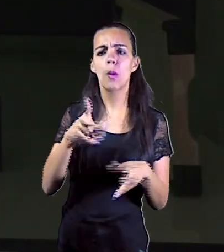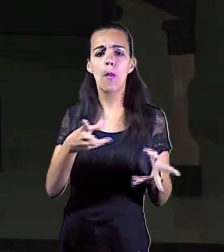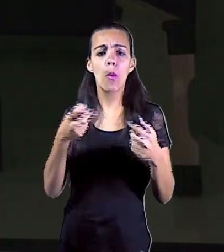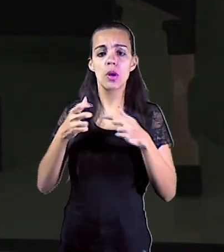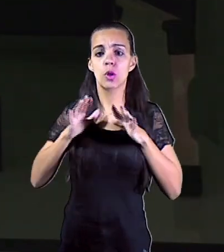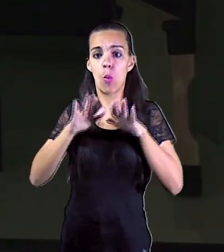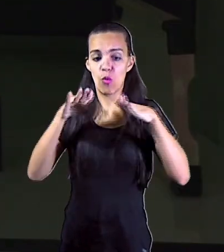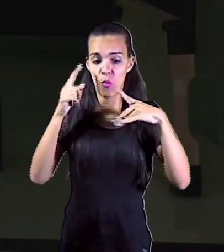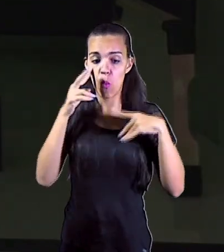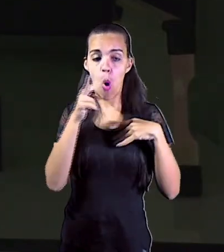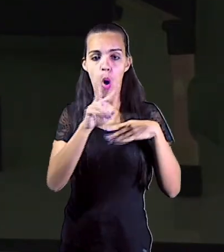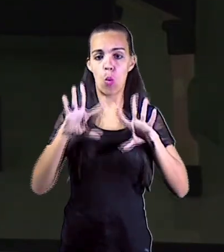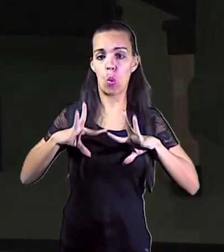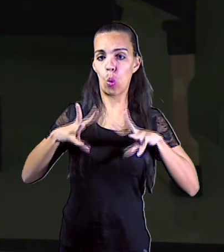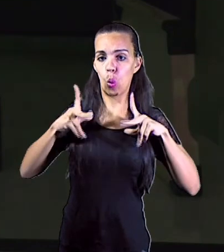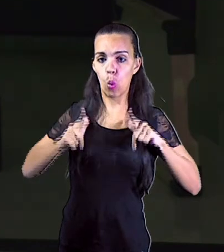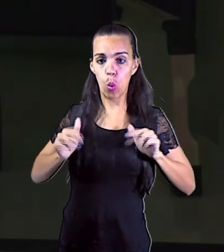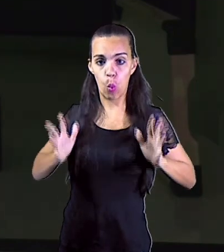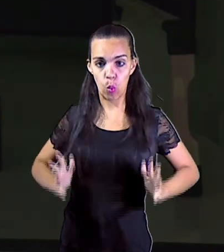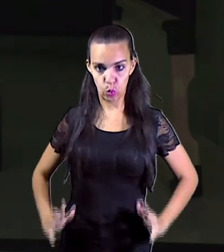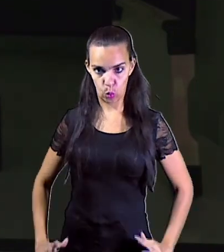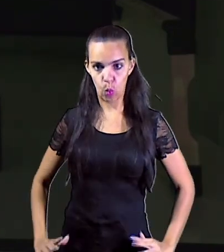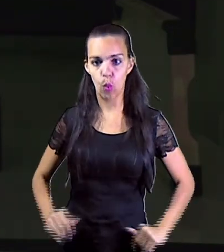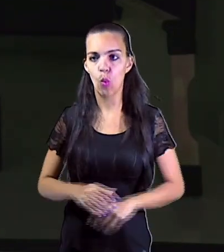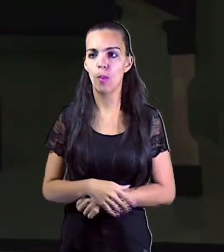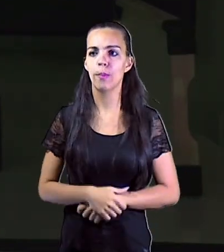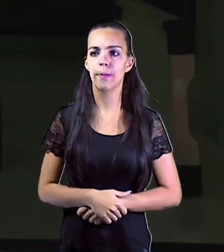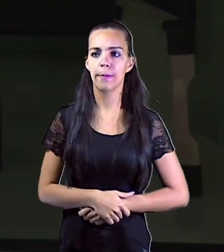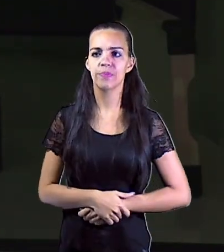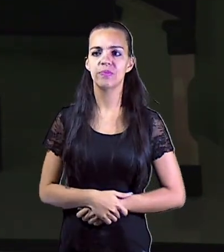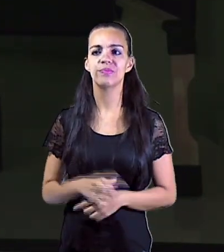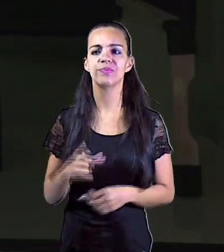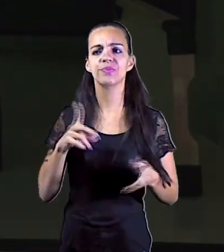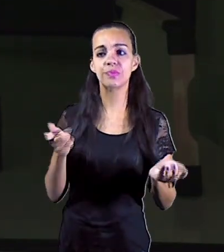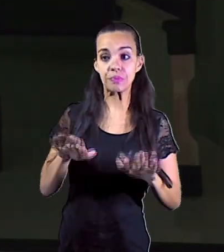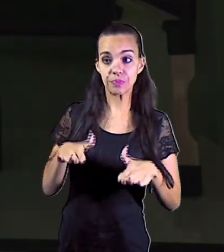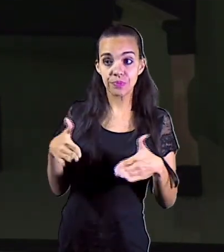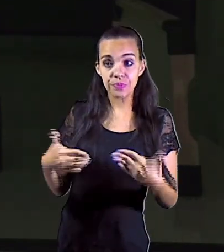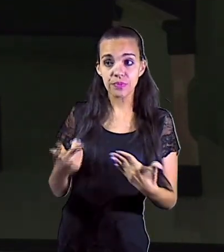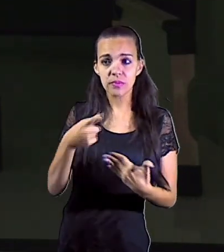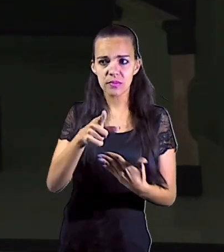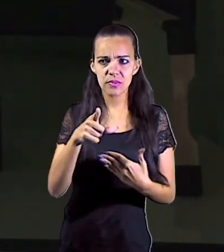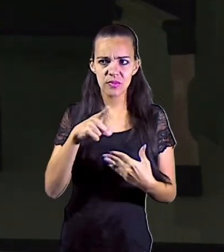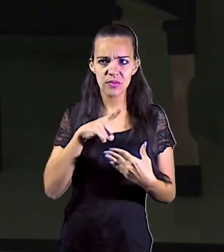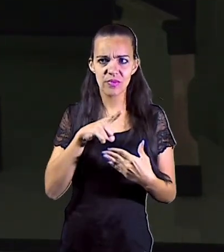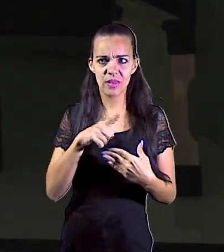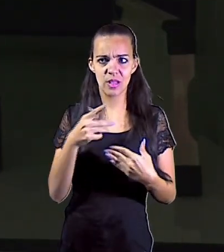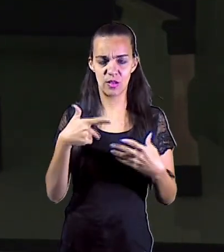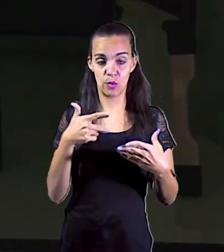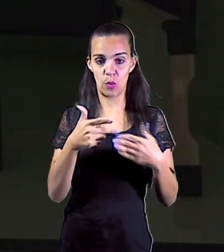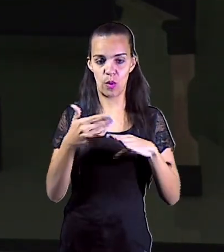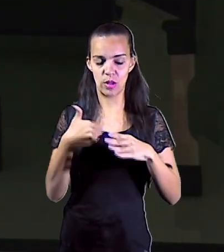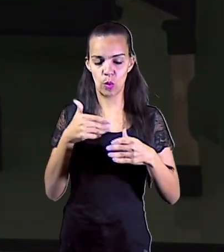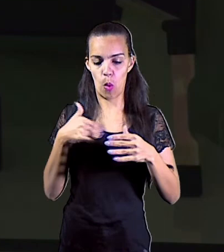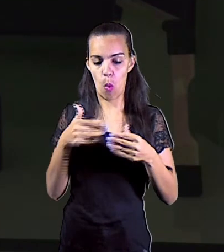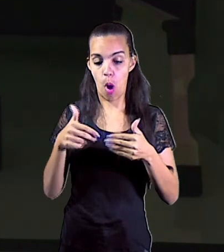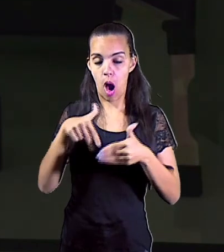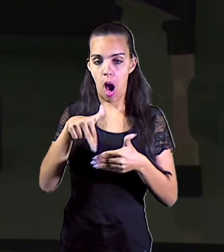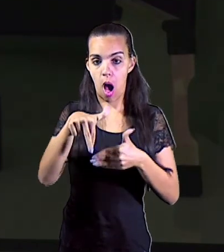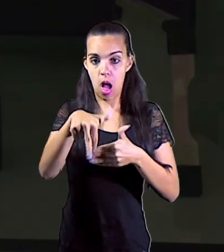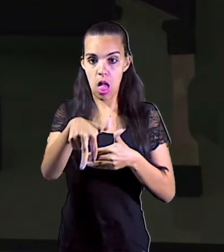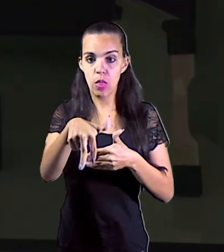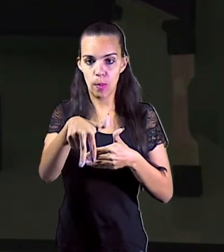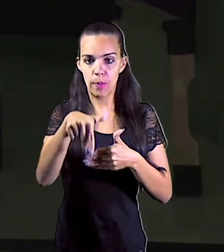ela já começou a clarear um pouquinho, tá bom? Então, você percebe que quando eu afasto, a minha sombra vai